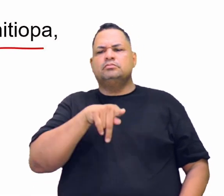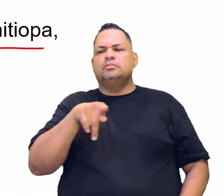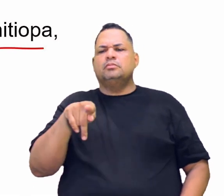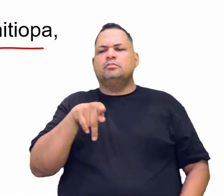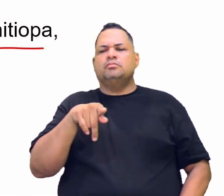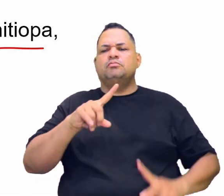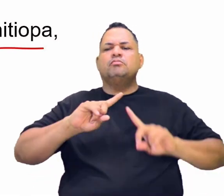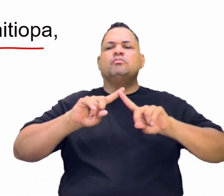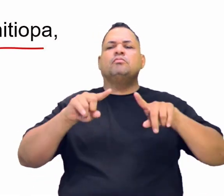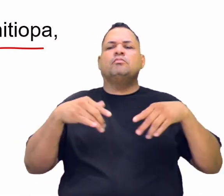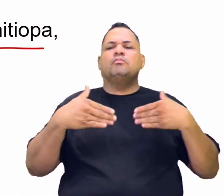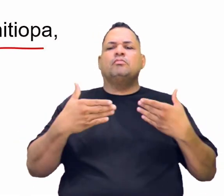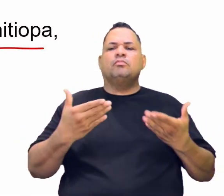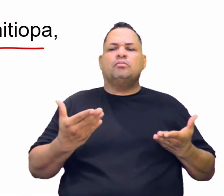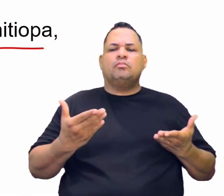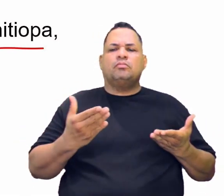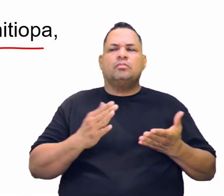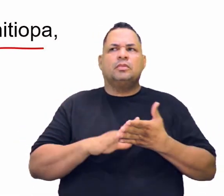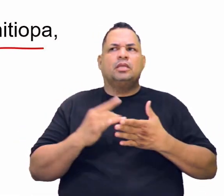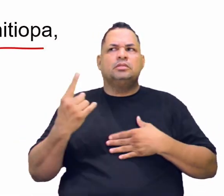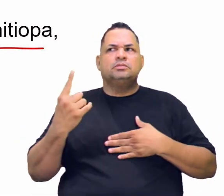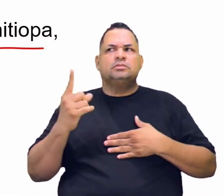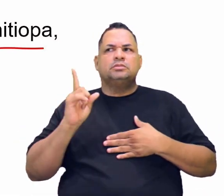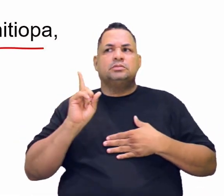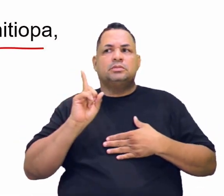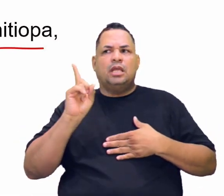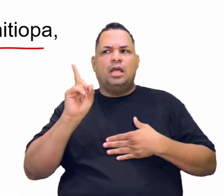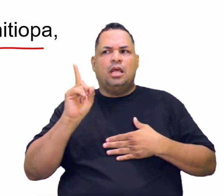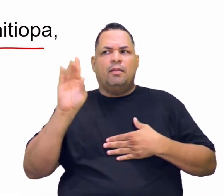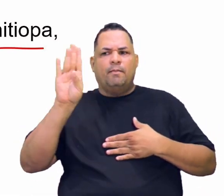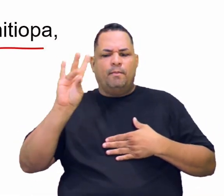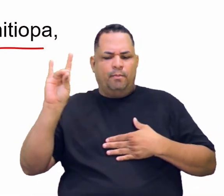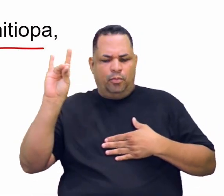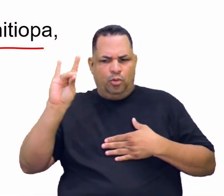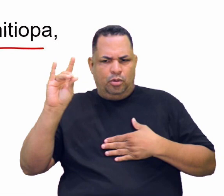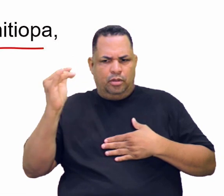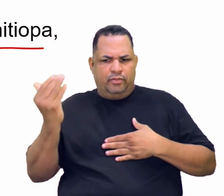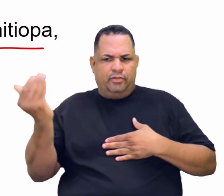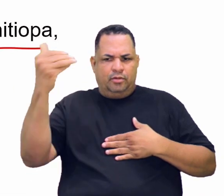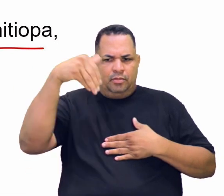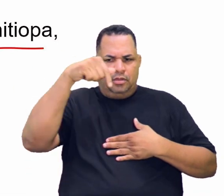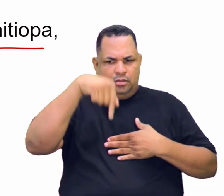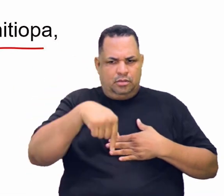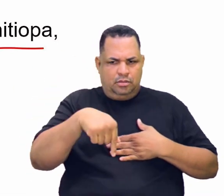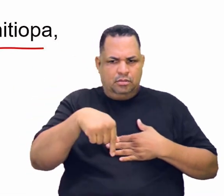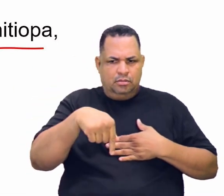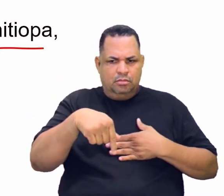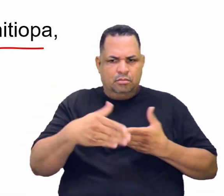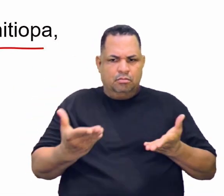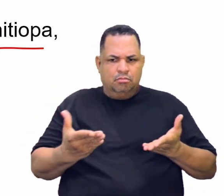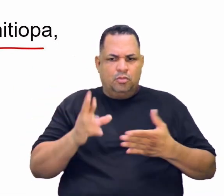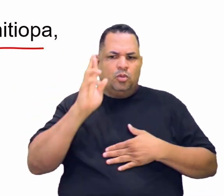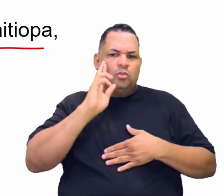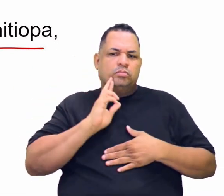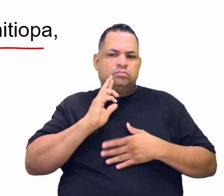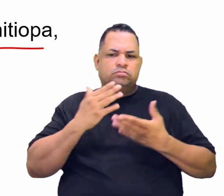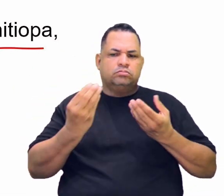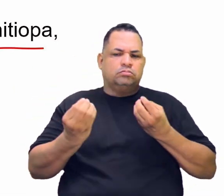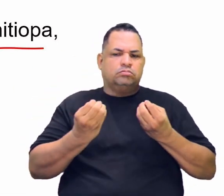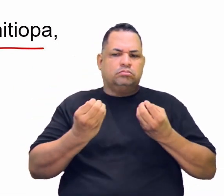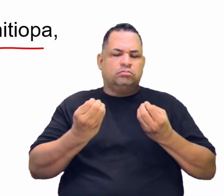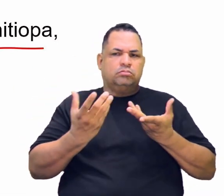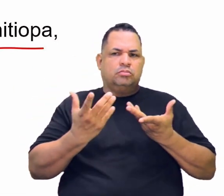Professor, mas então eles saíram da Bolívia para a nossa região? Isso era muito comum, aluno. Era